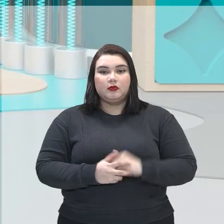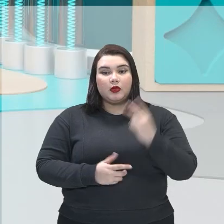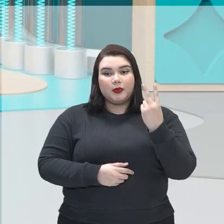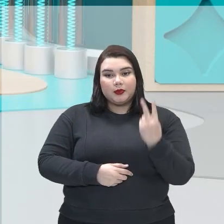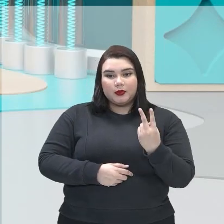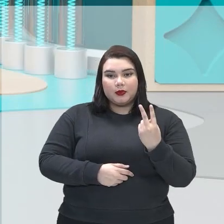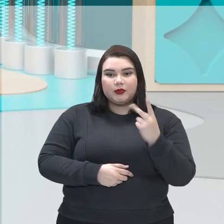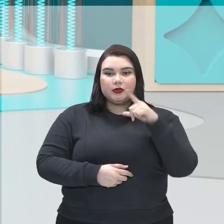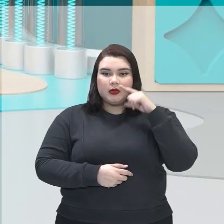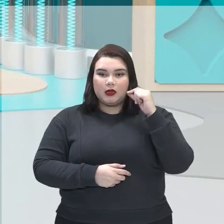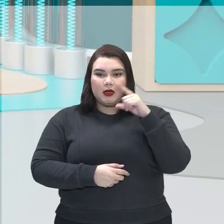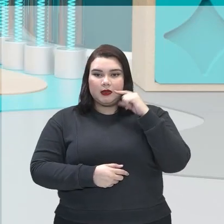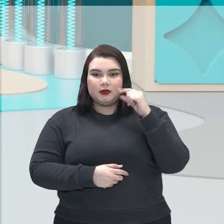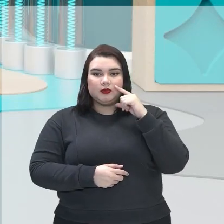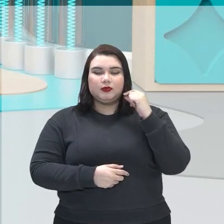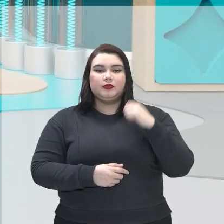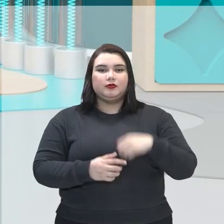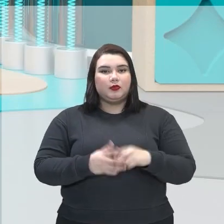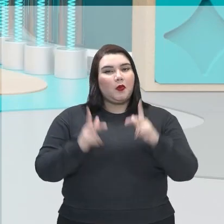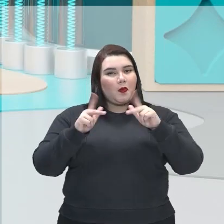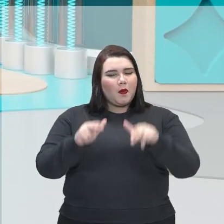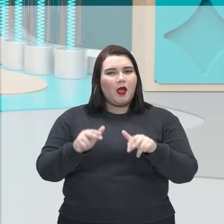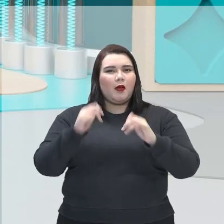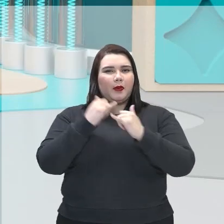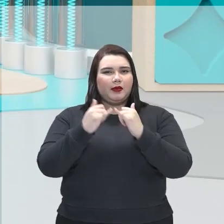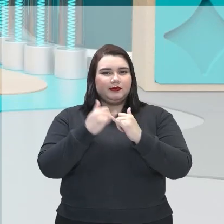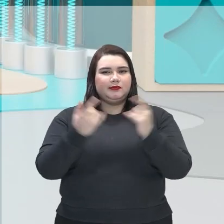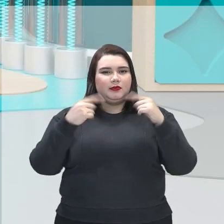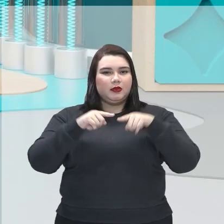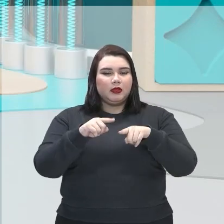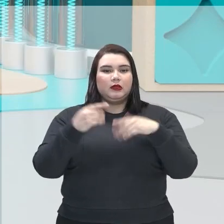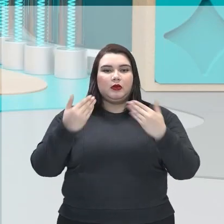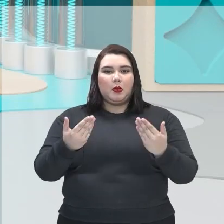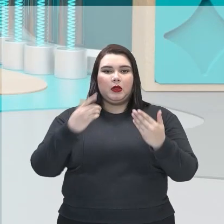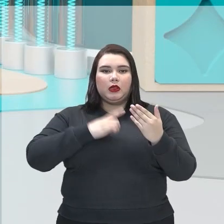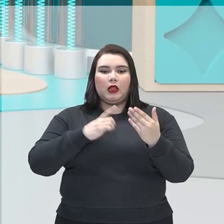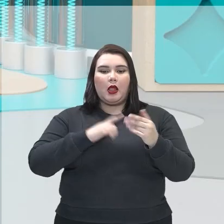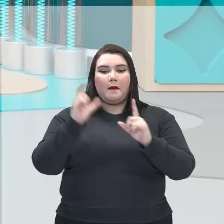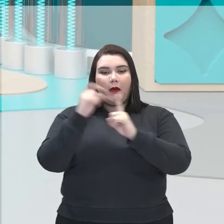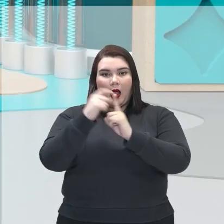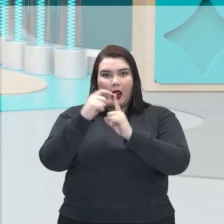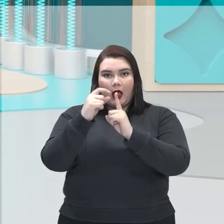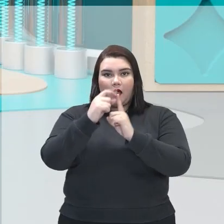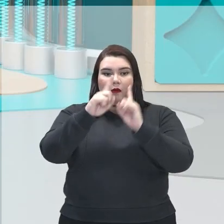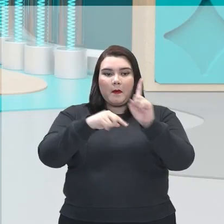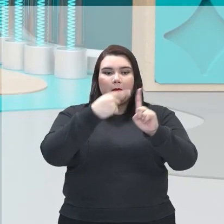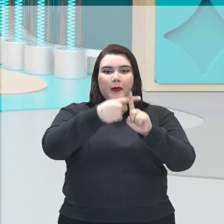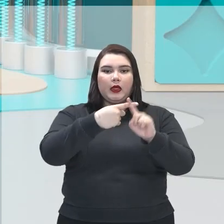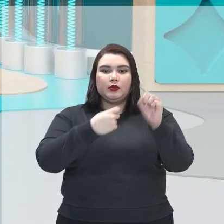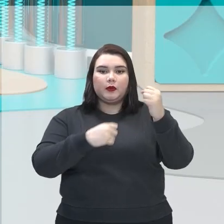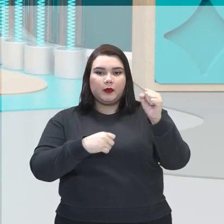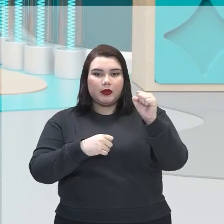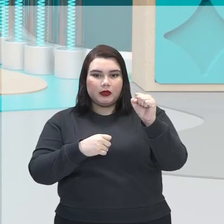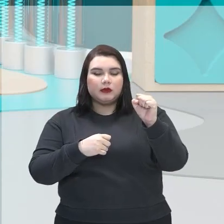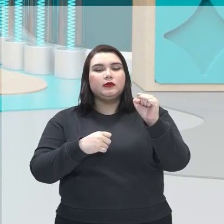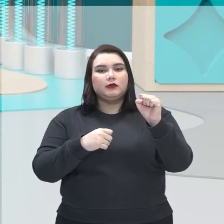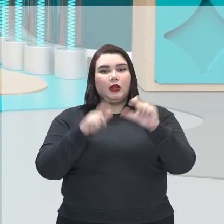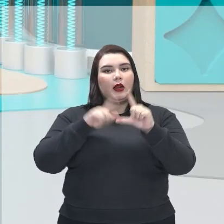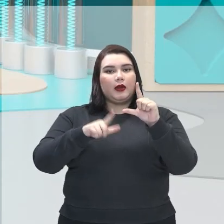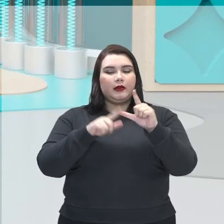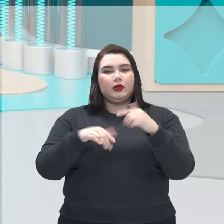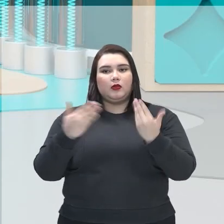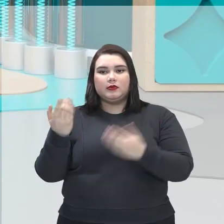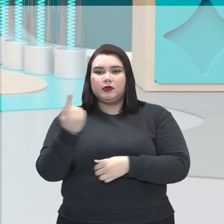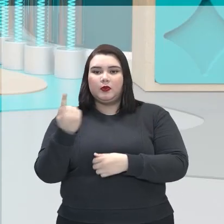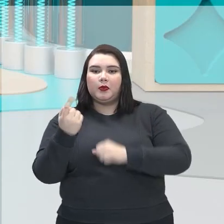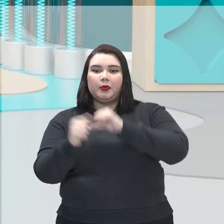dois gatos. Viram? Seguindo a mesma linha de raciocínio, foi acrescentado um S ali. E agora não está mais no